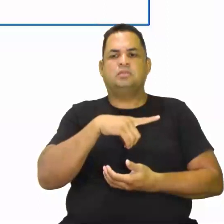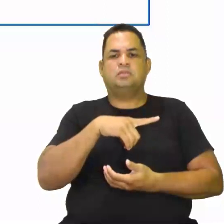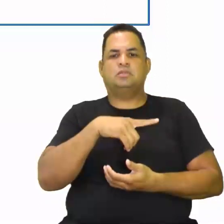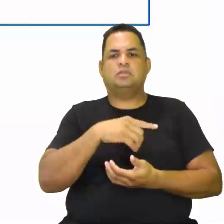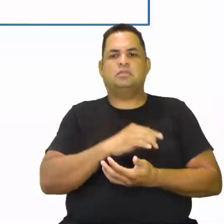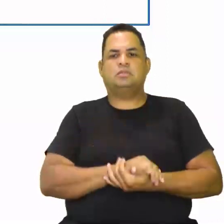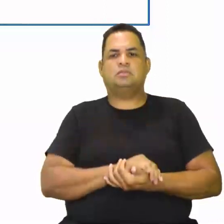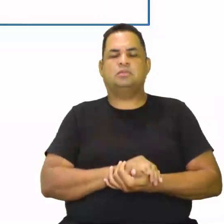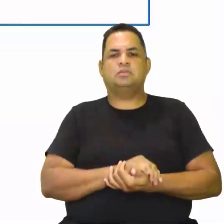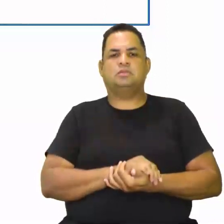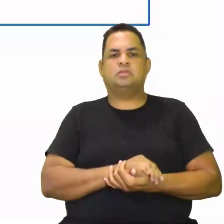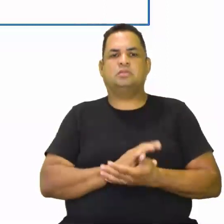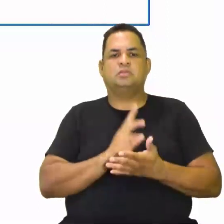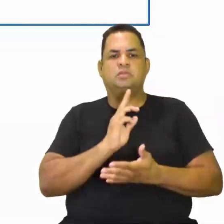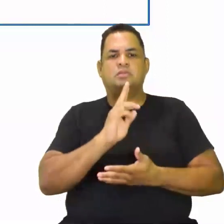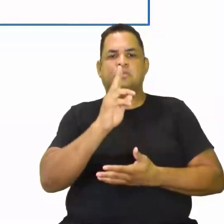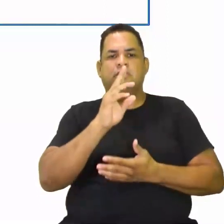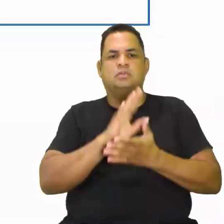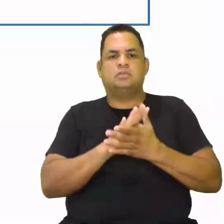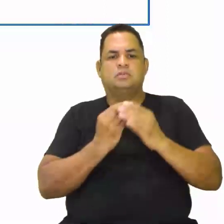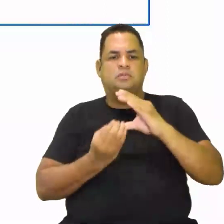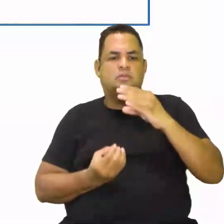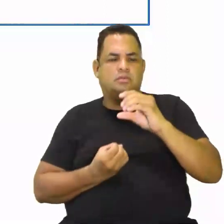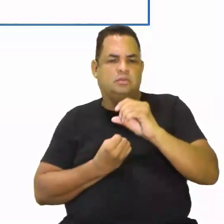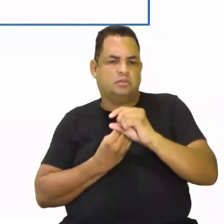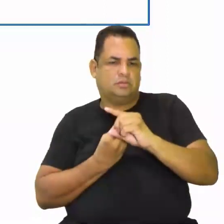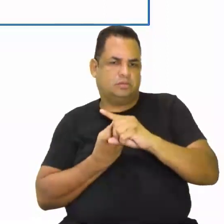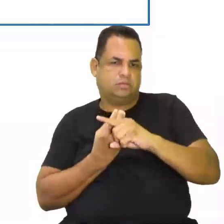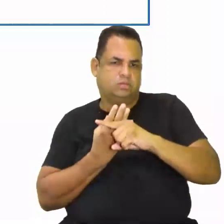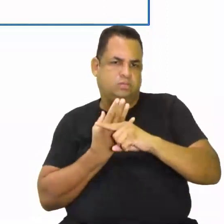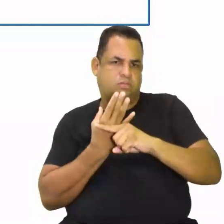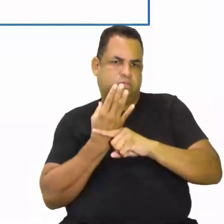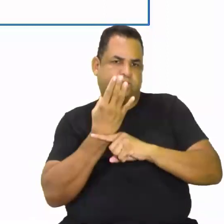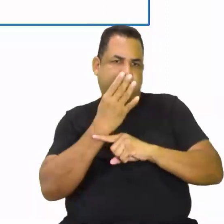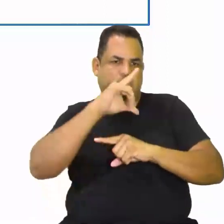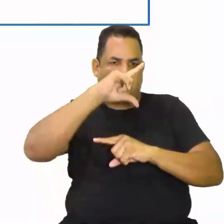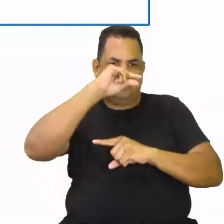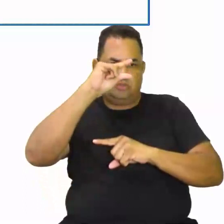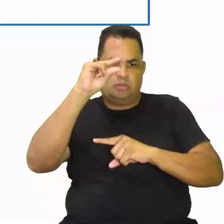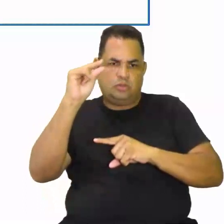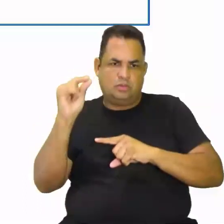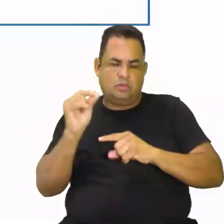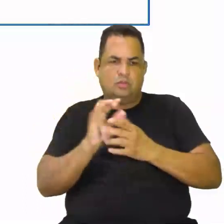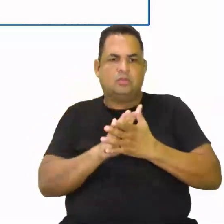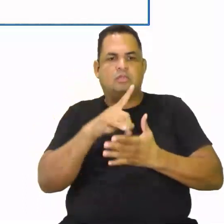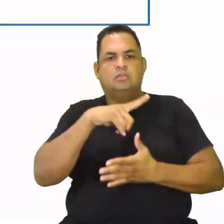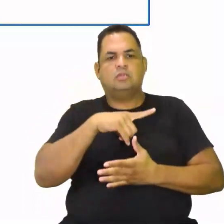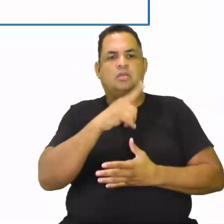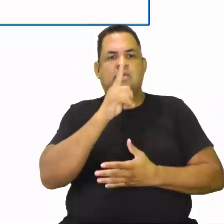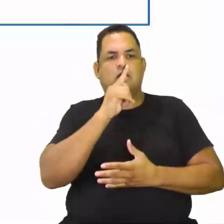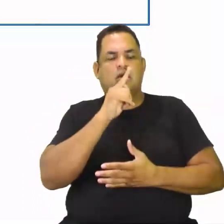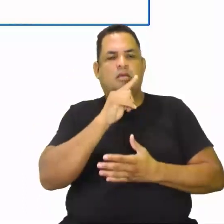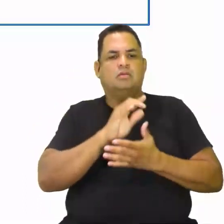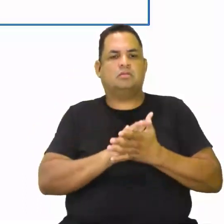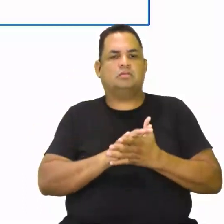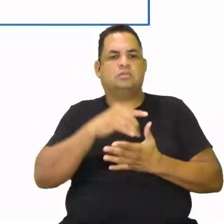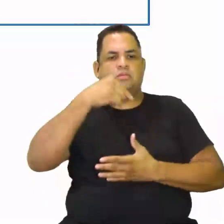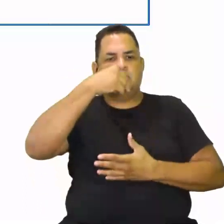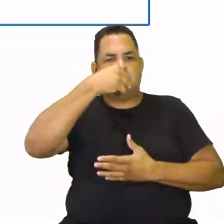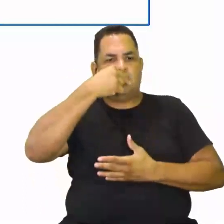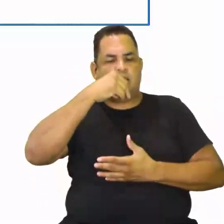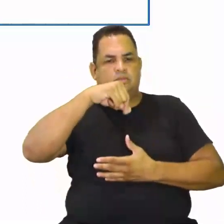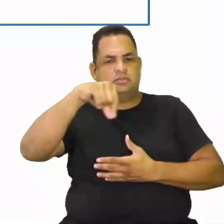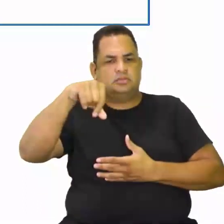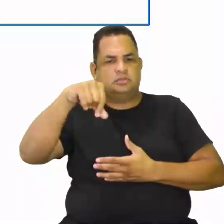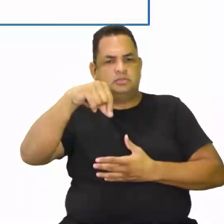de destilação. Eu tenho aqui a solução de água e sal, ok? Termômetro, condensador. A